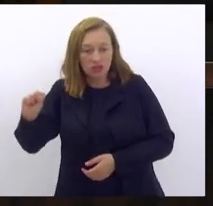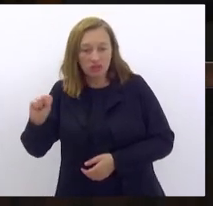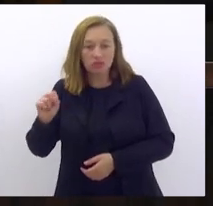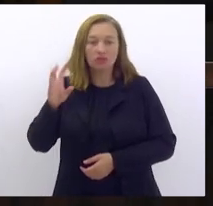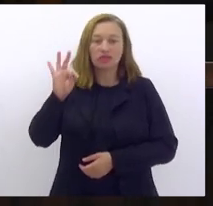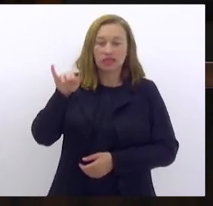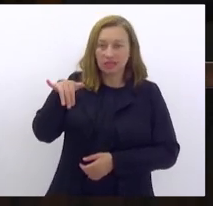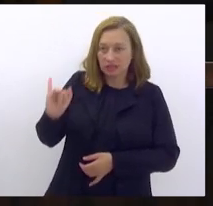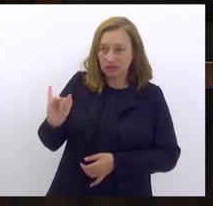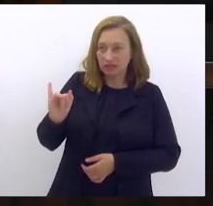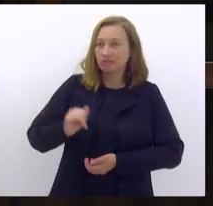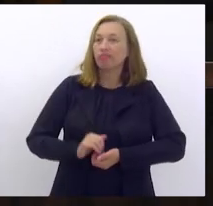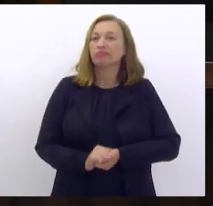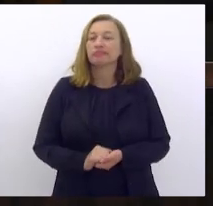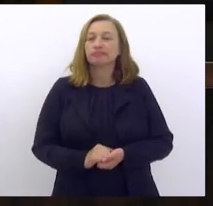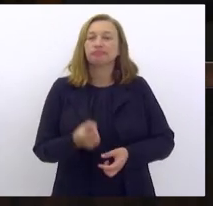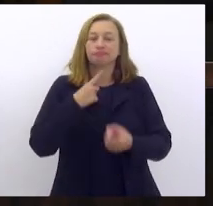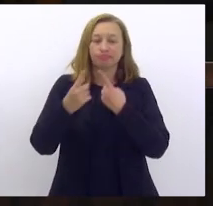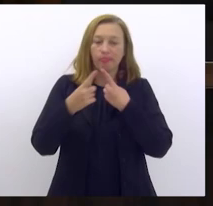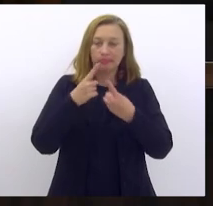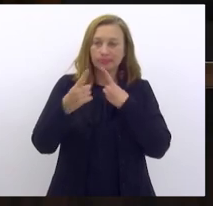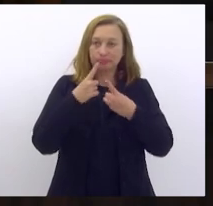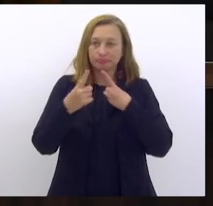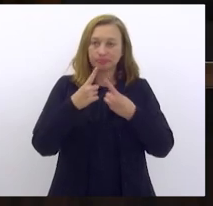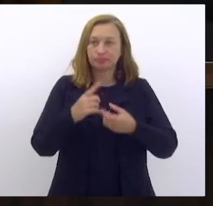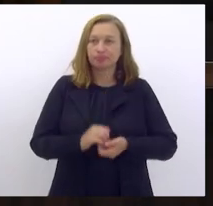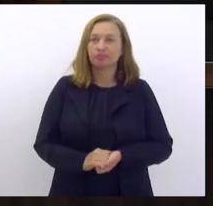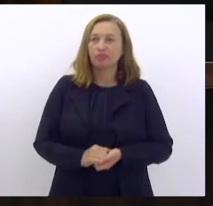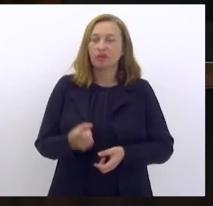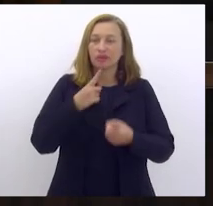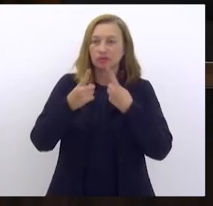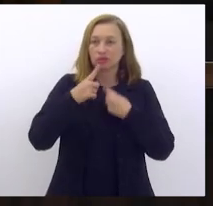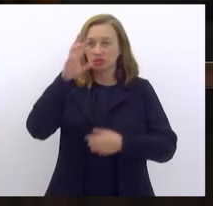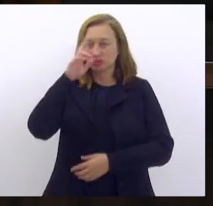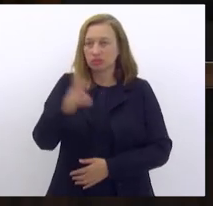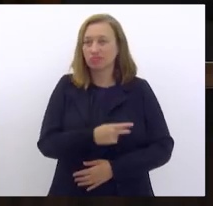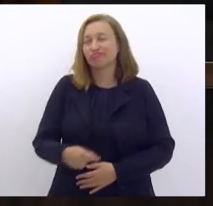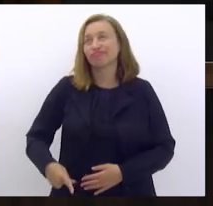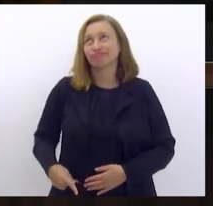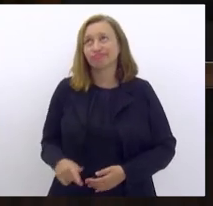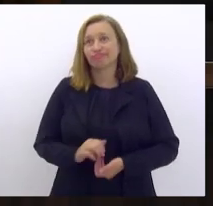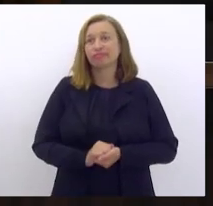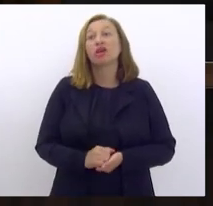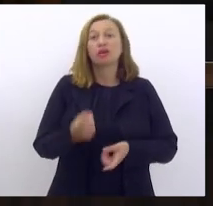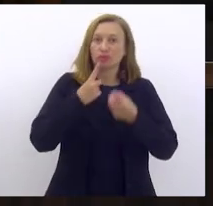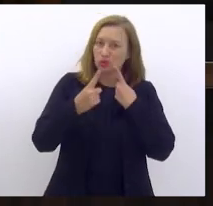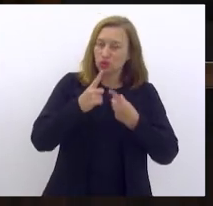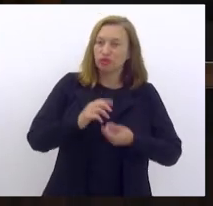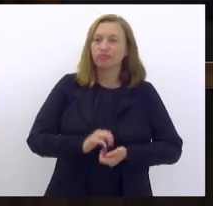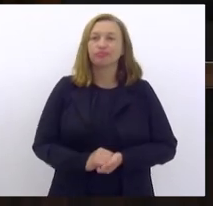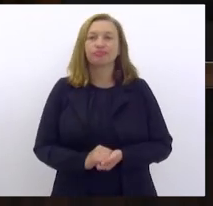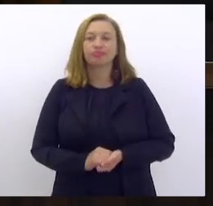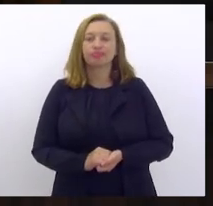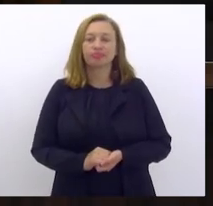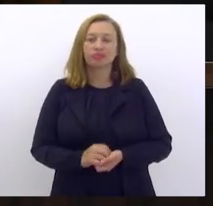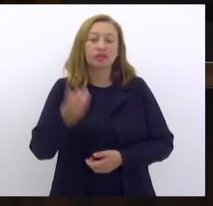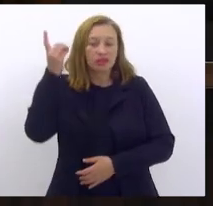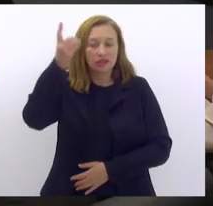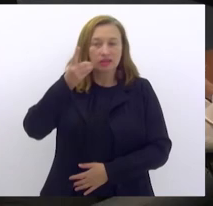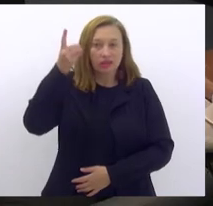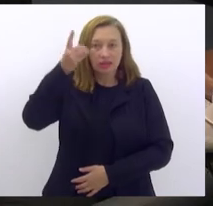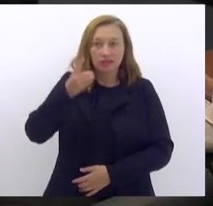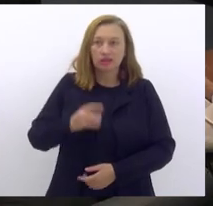Tandy Vieira. Em discussão. Para discutir. Não havendo quem Quero discutir. Para discutir, nosso nobre